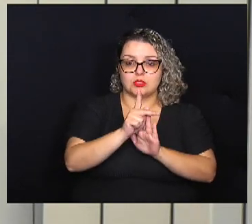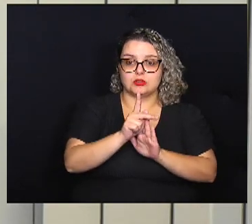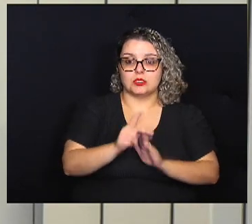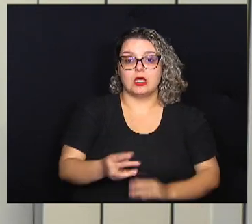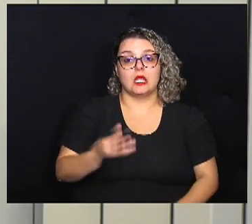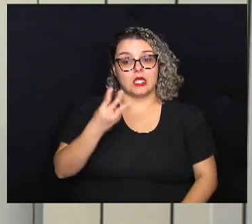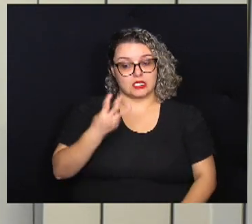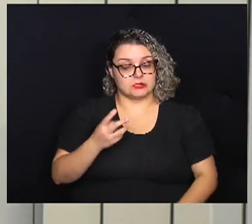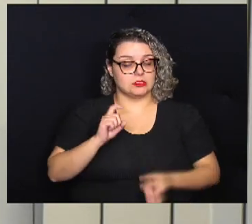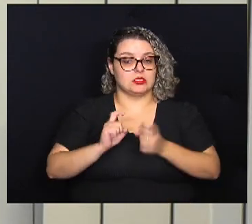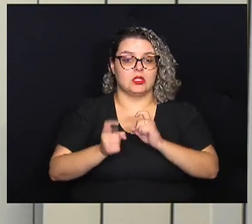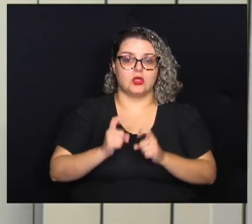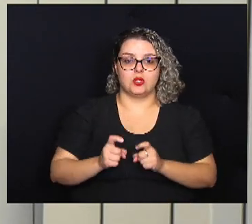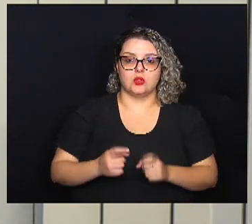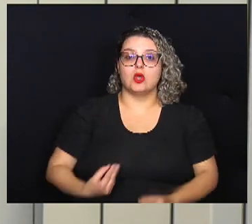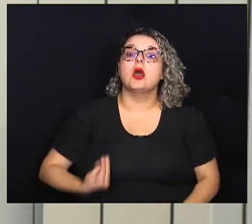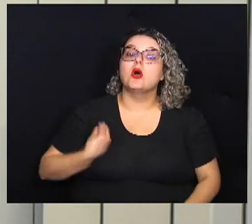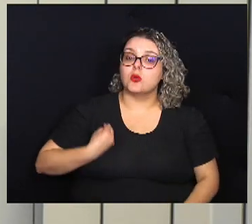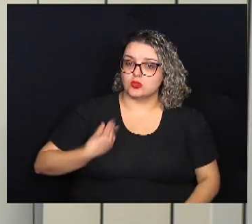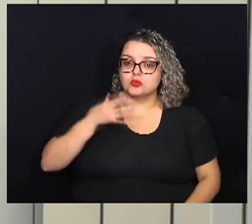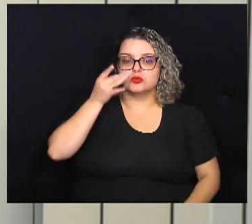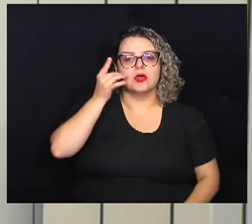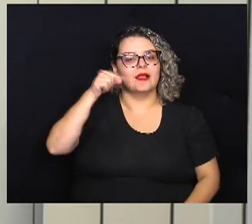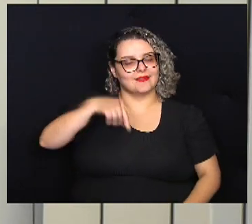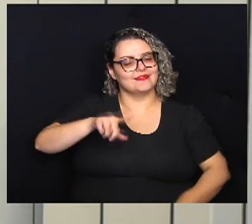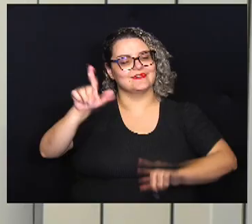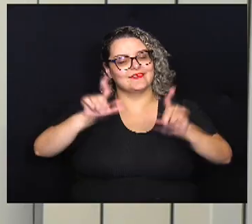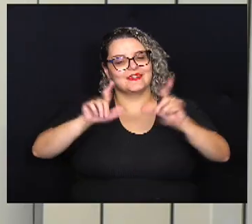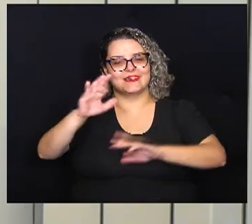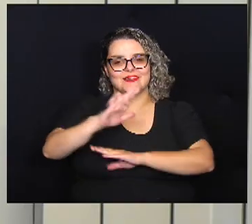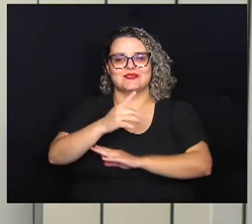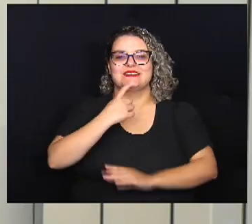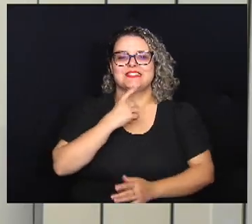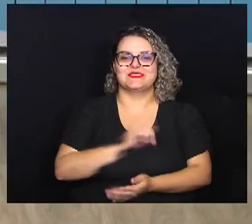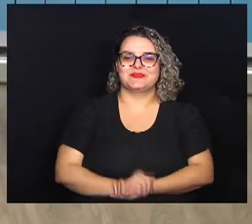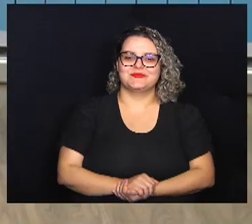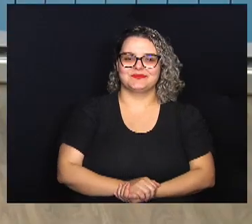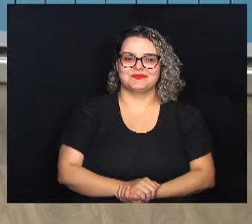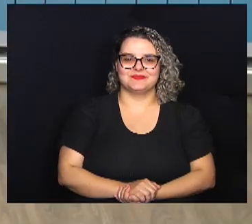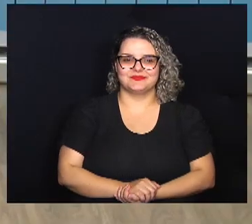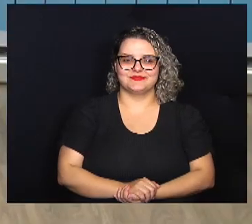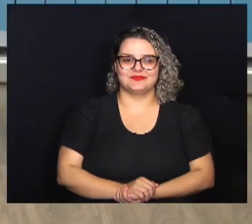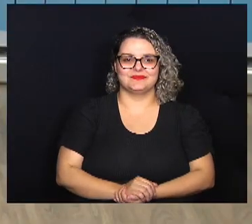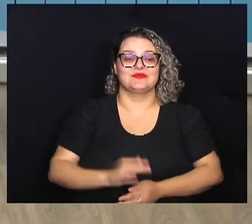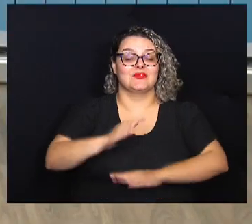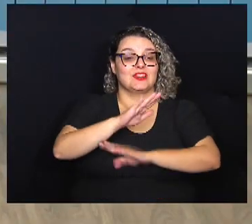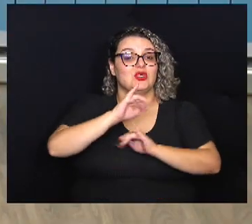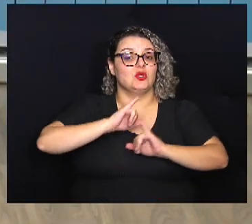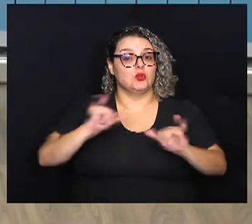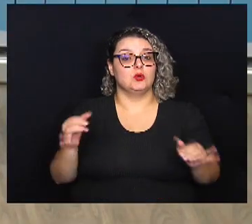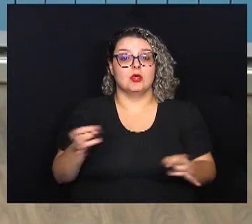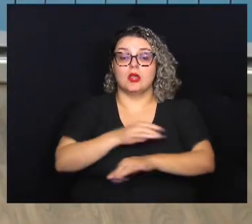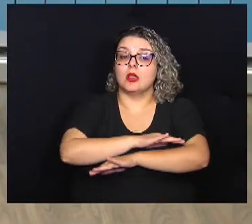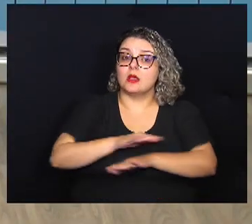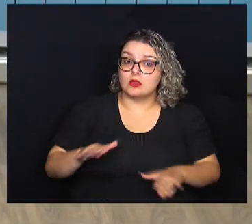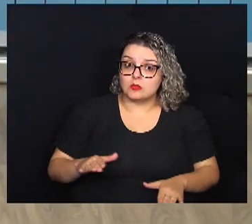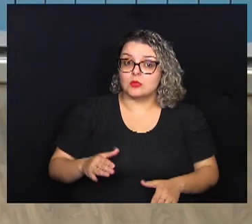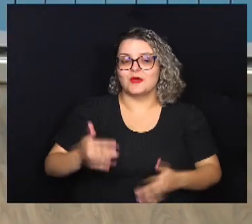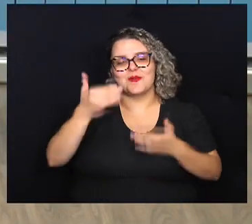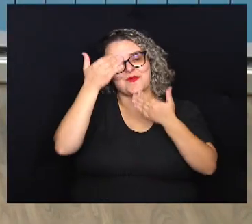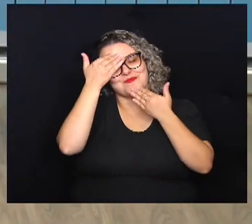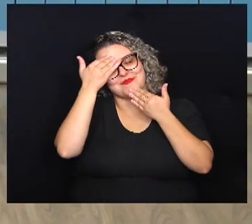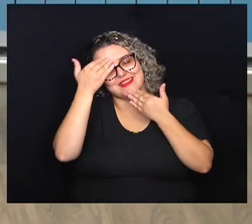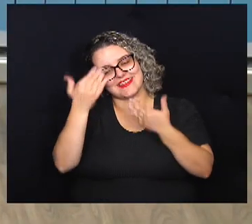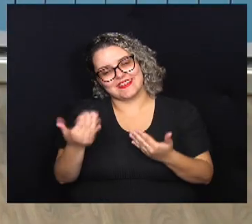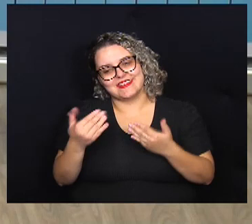3 reuniões com transmissão ao vivo aqui da TV Câmara Campinas. Câmara Notícia fica por aqui, muito